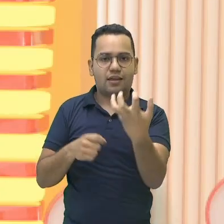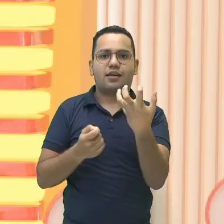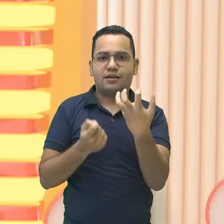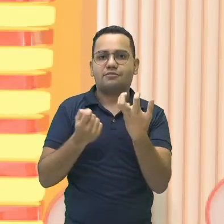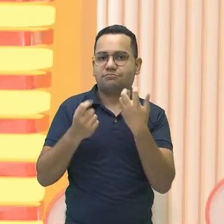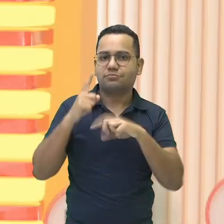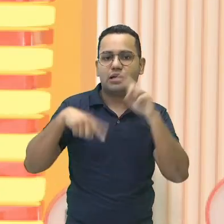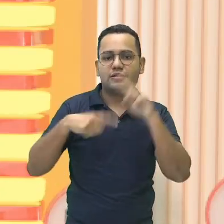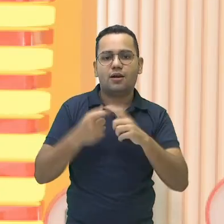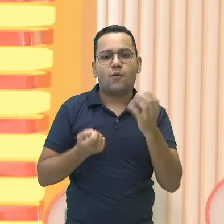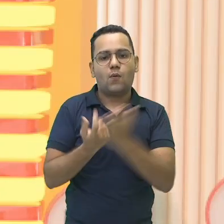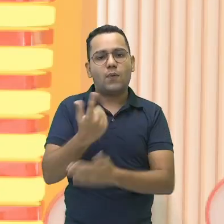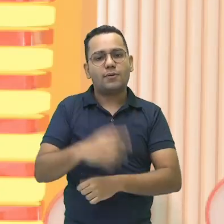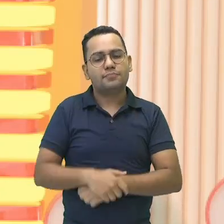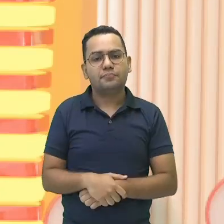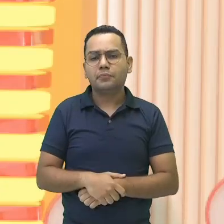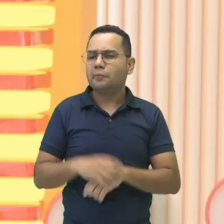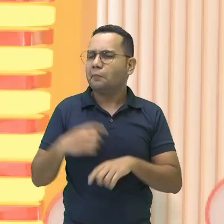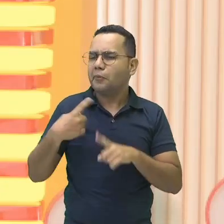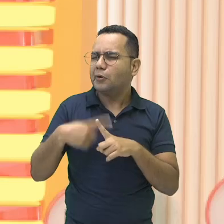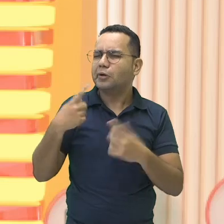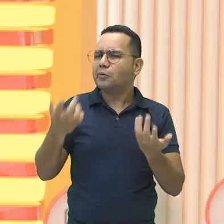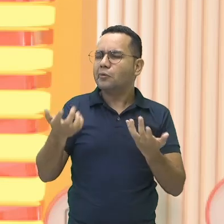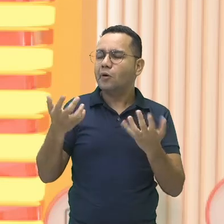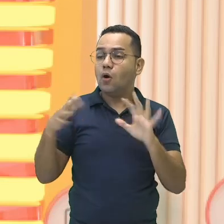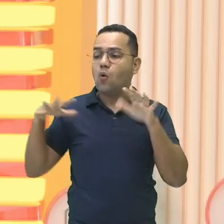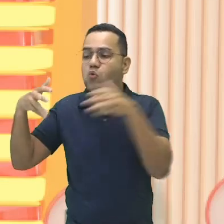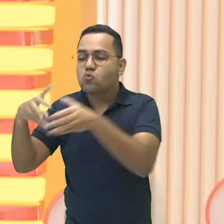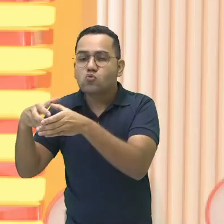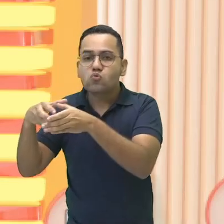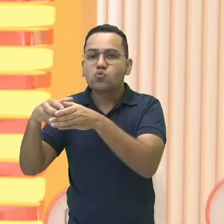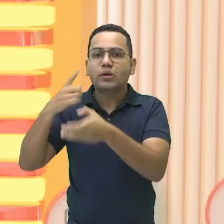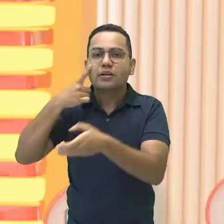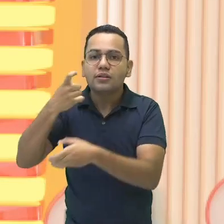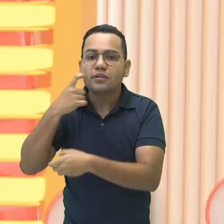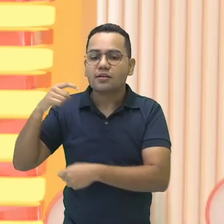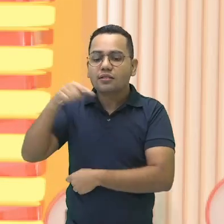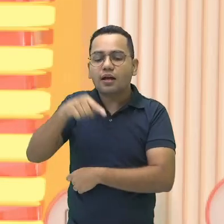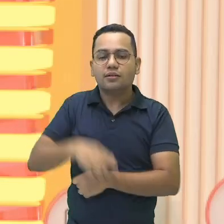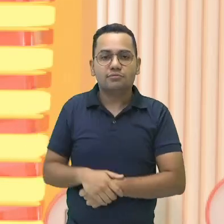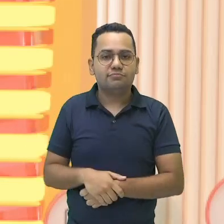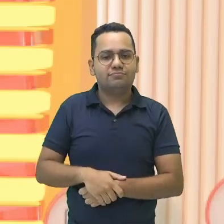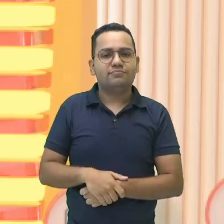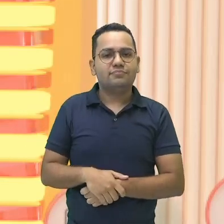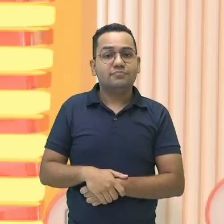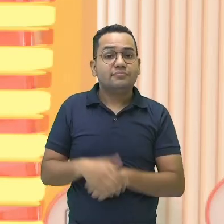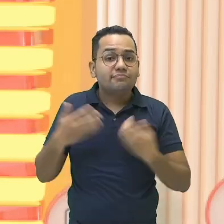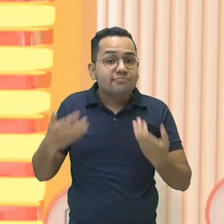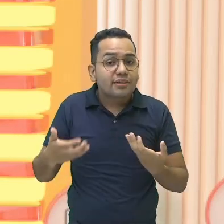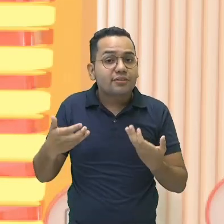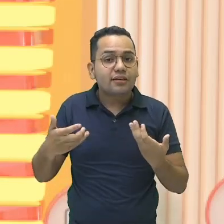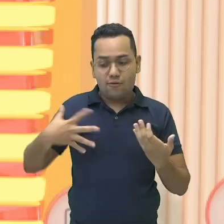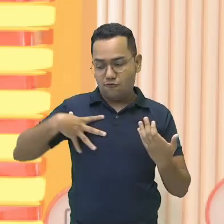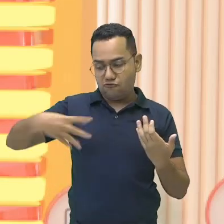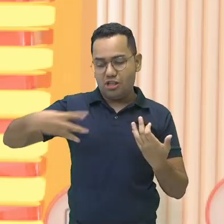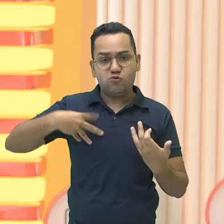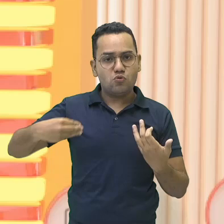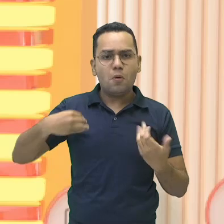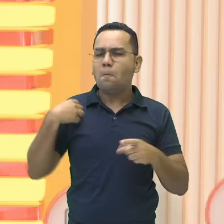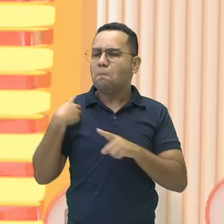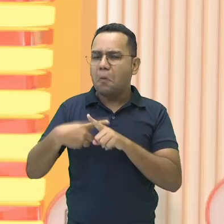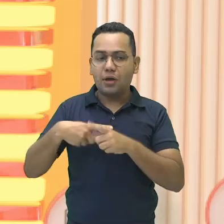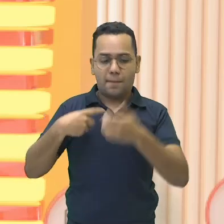é o público-alvo aí? Filhos que querem presentear mães, não é? Porque a emoção ali de